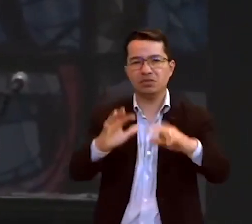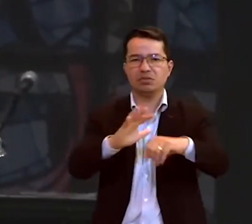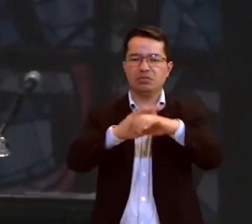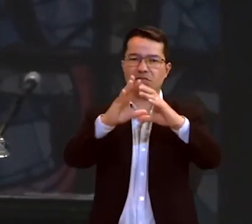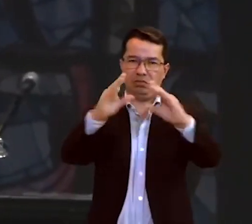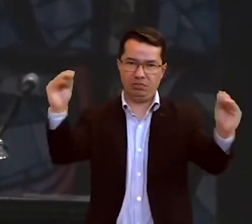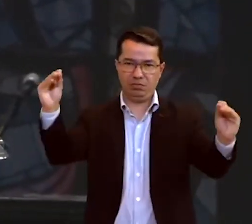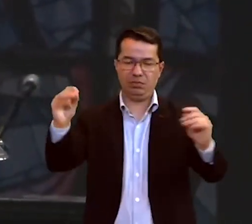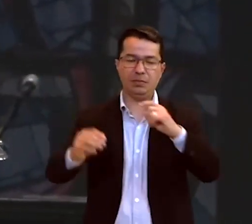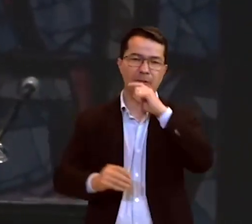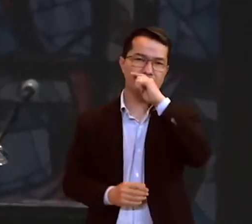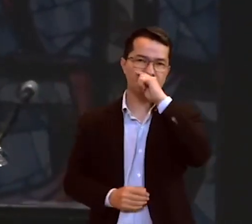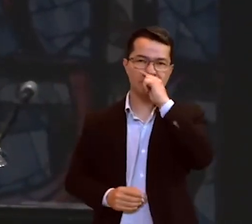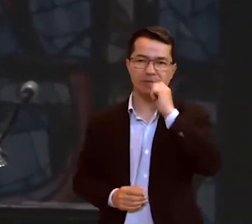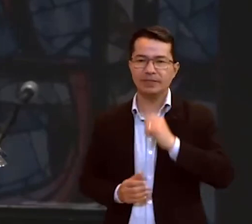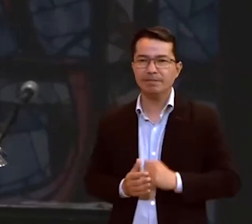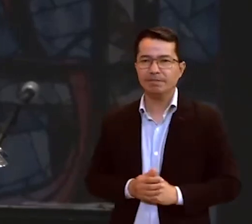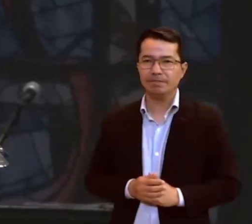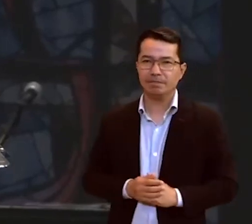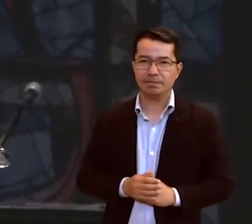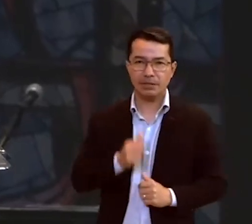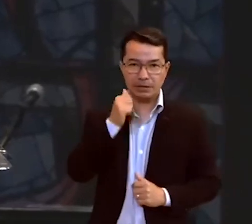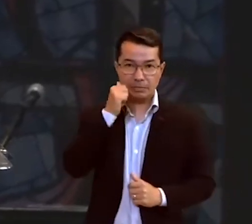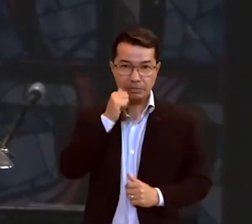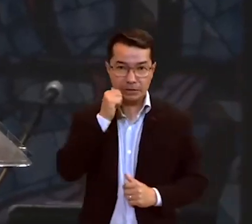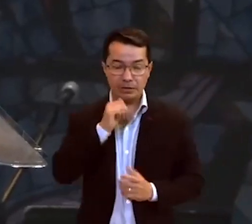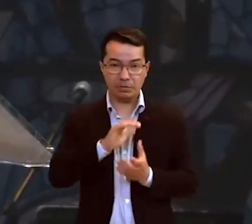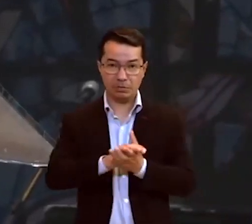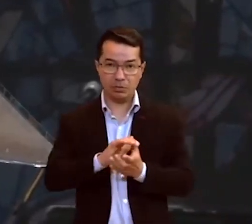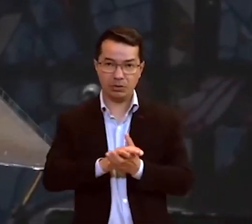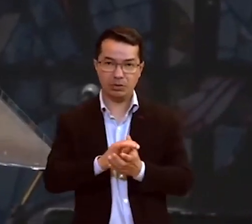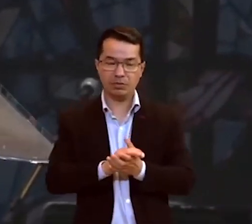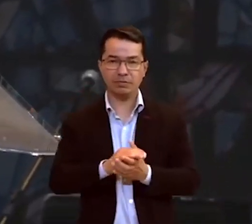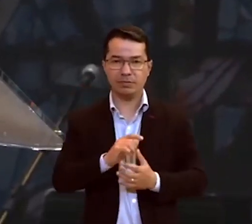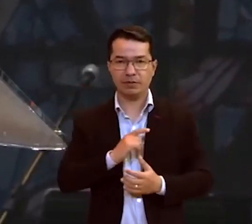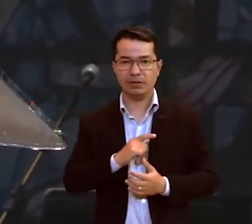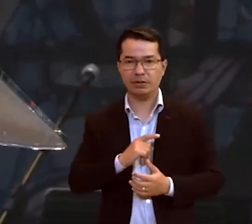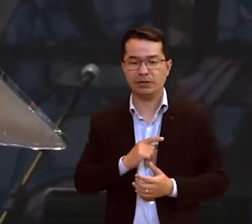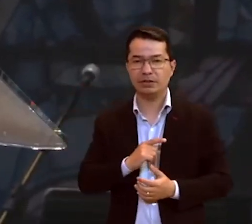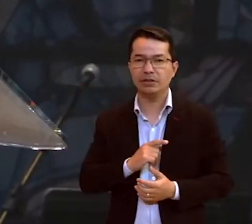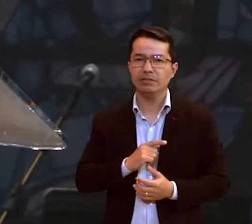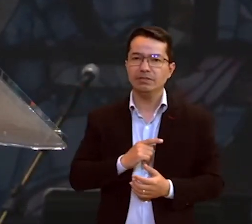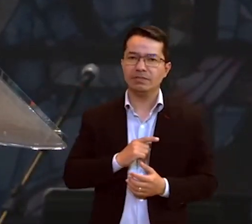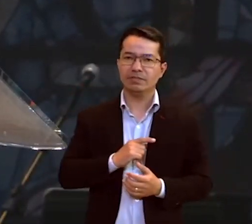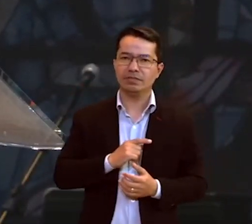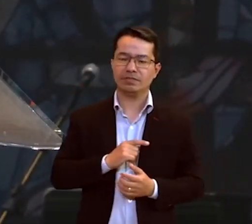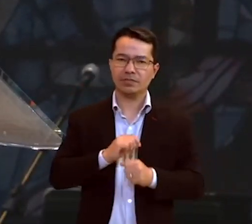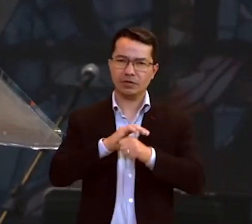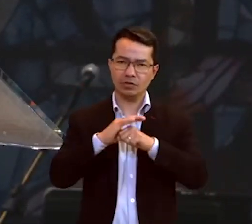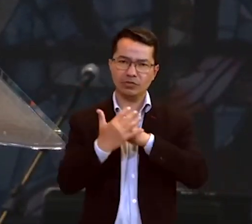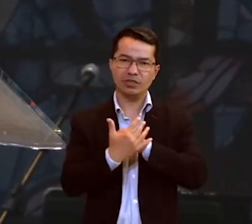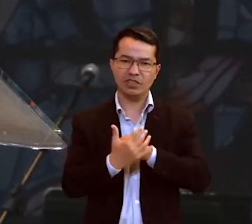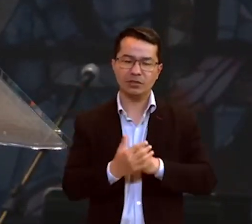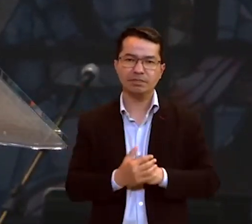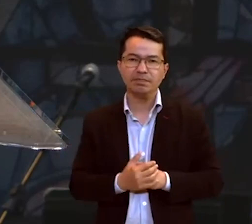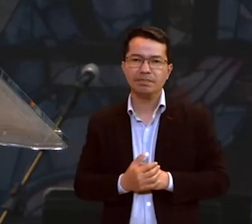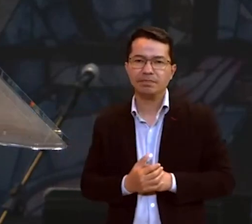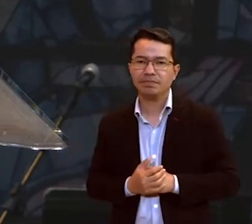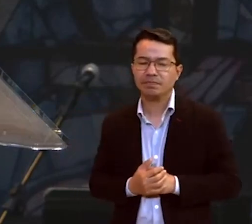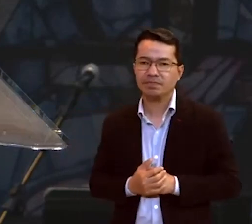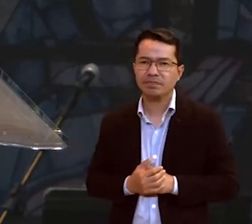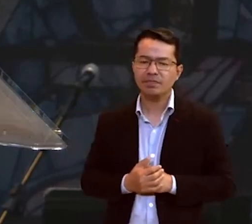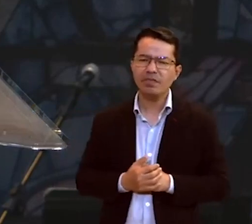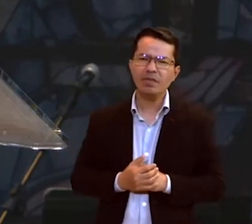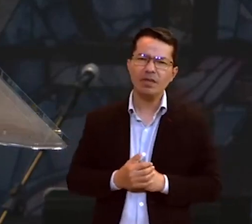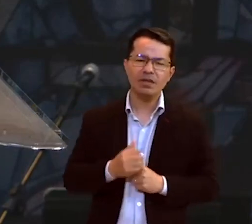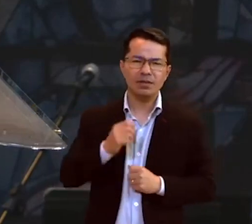Covid um ano depois que começou a pandemia e ela teve aqueles sintomas que é a perda do paladar e o olfato. E eu lembro que